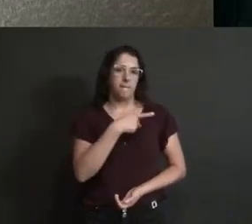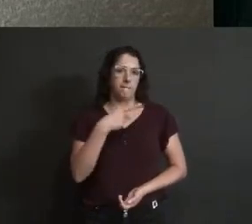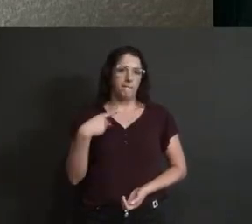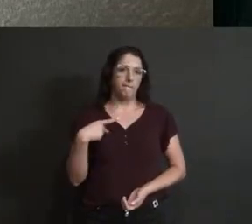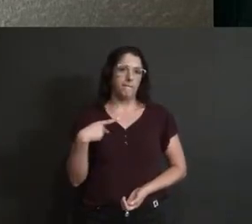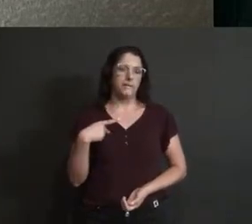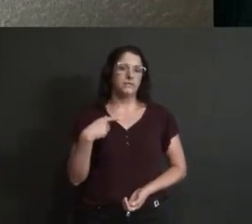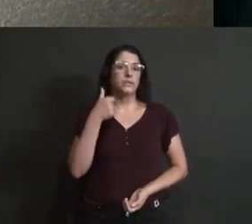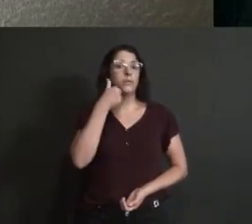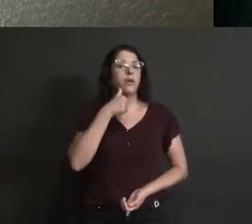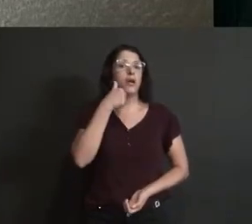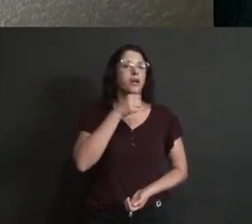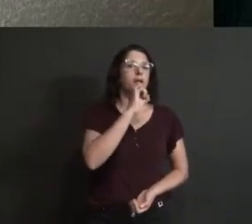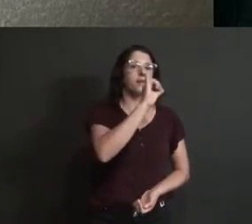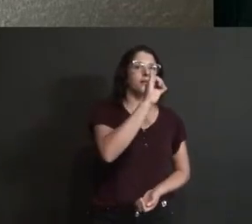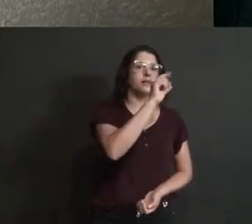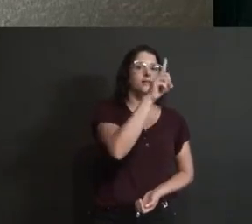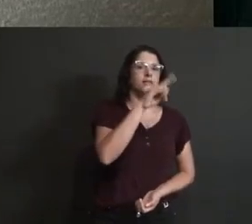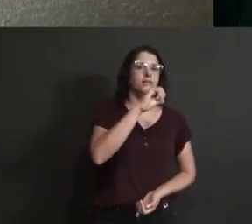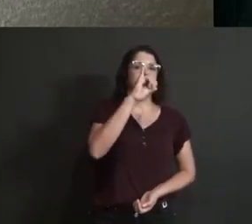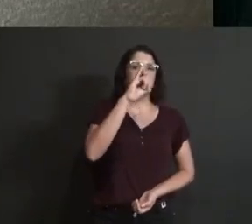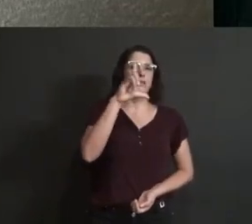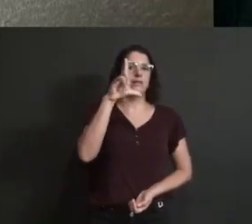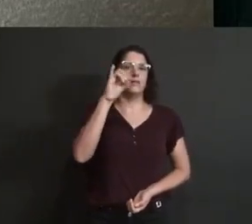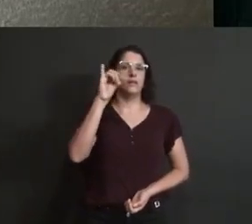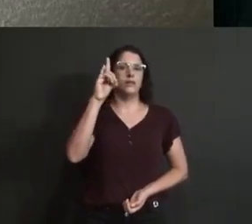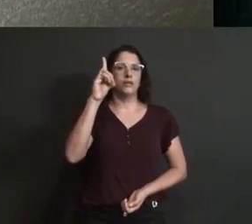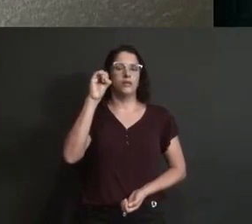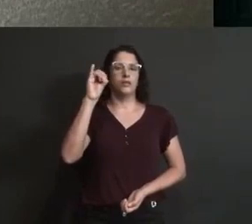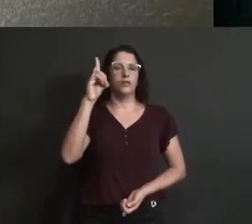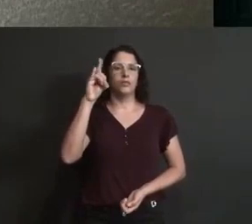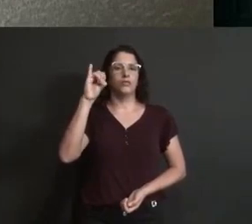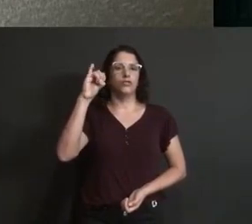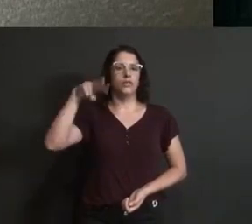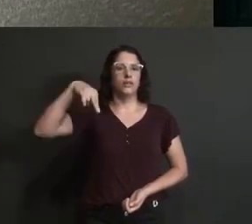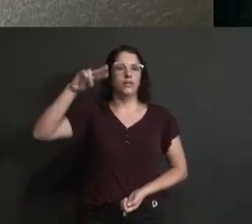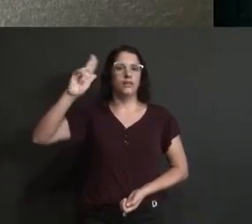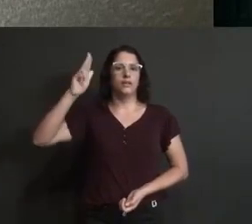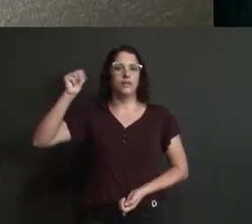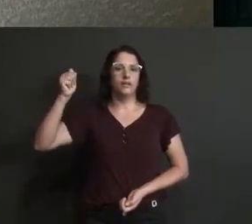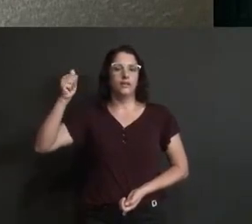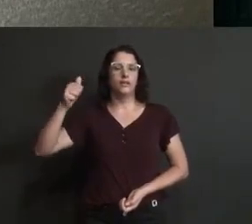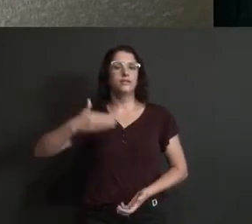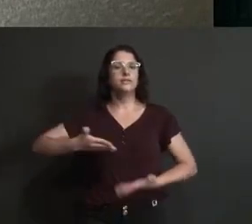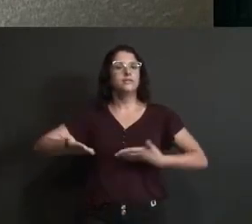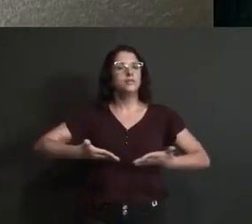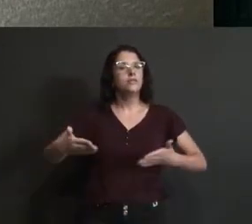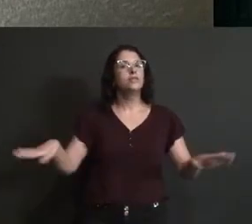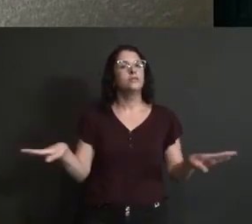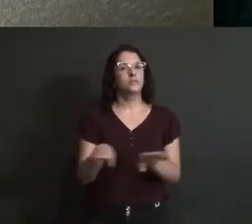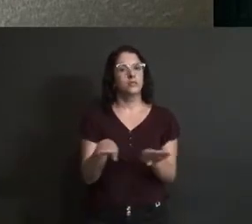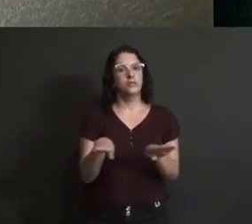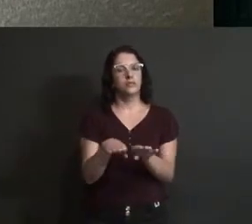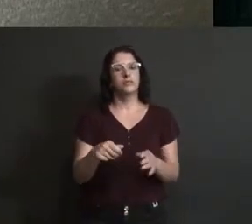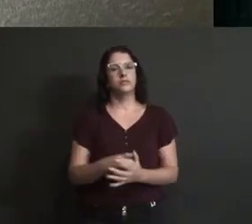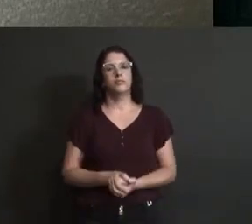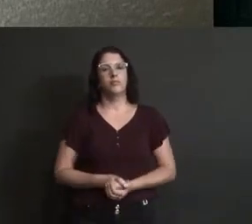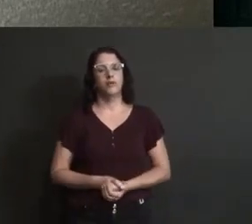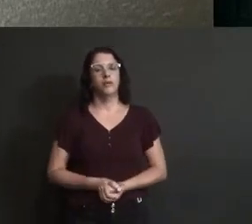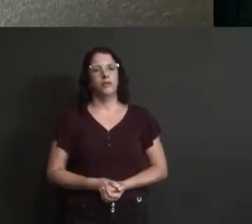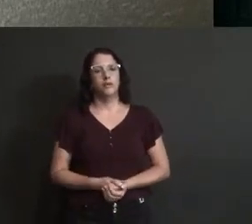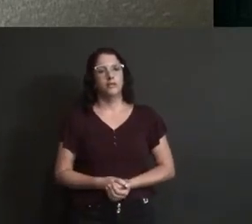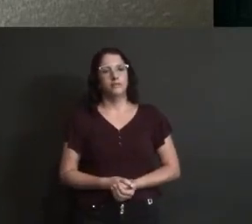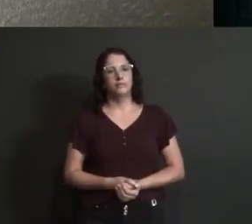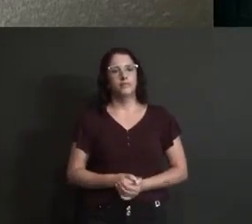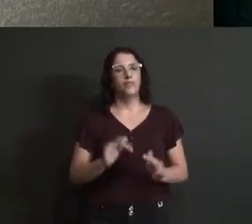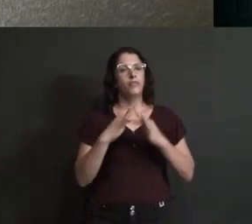não para. Também um dia estava em São Paulo, outro dia foi para Campinas, o Atilano estava lá nos Gideões,